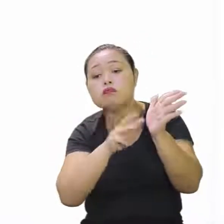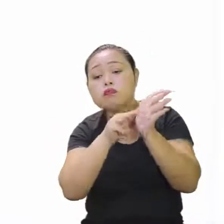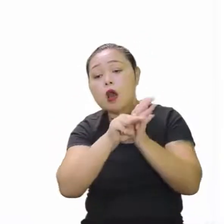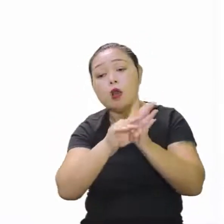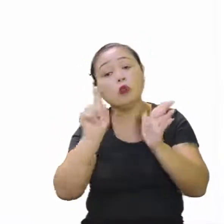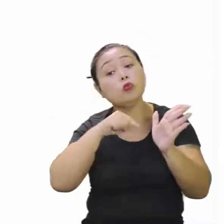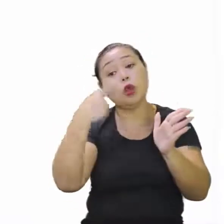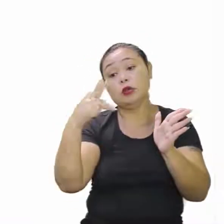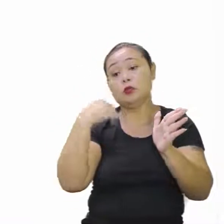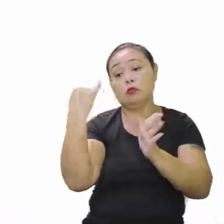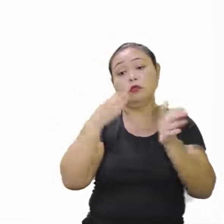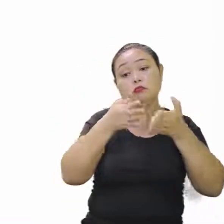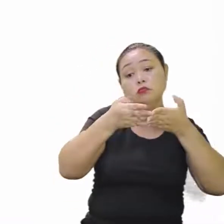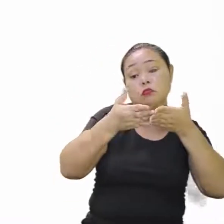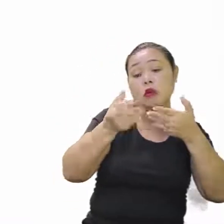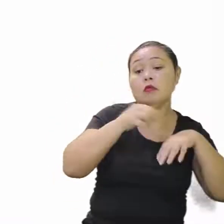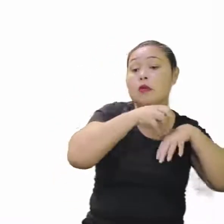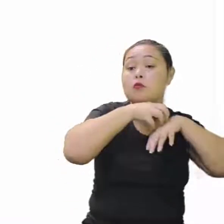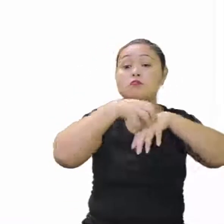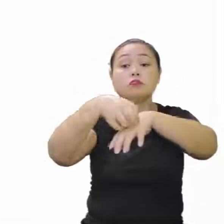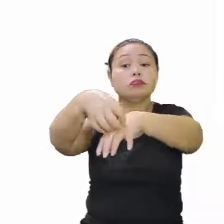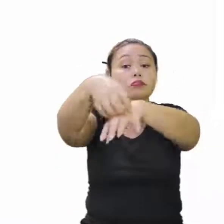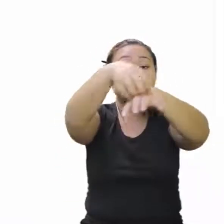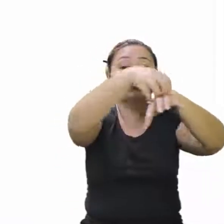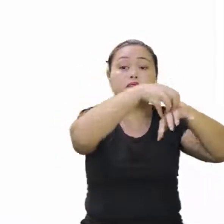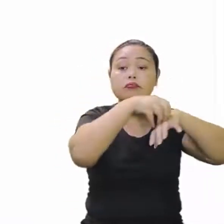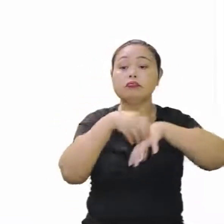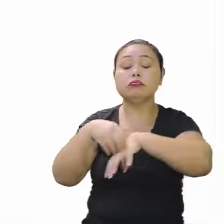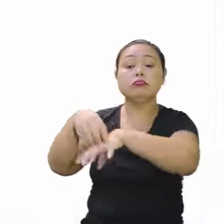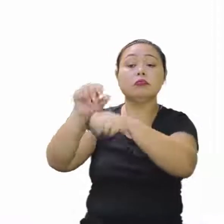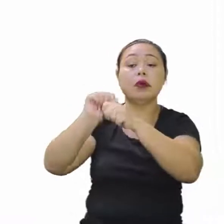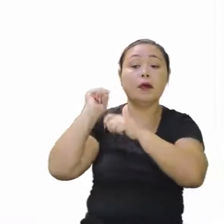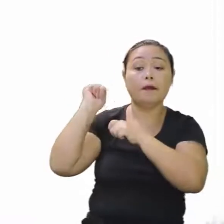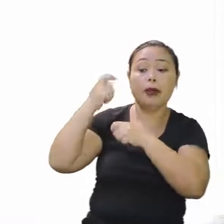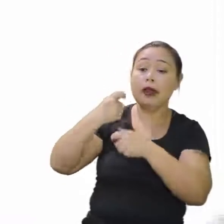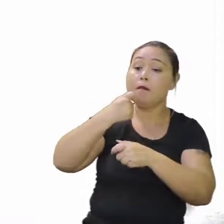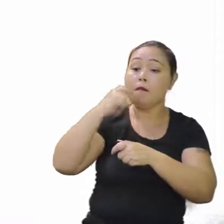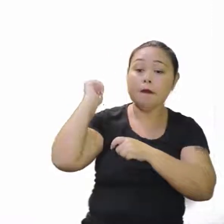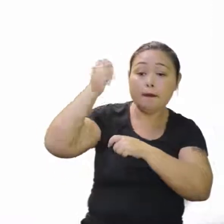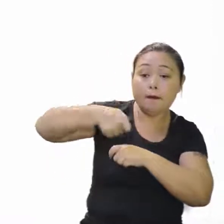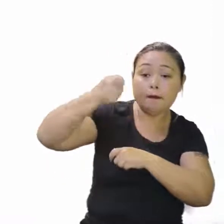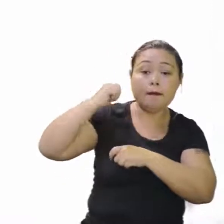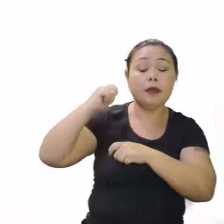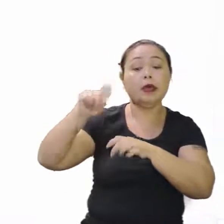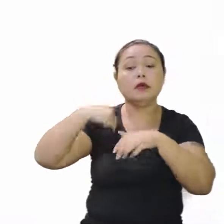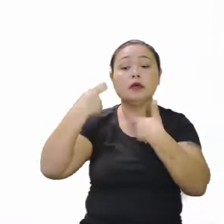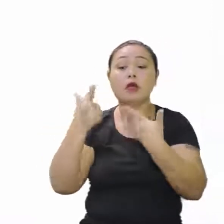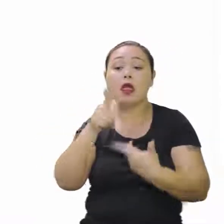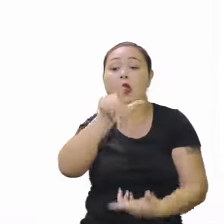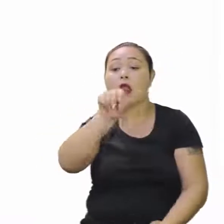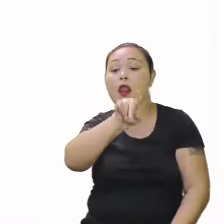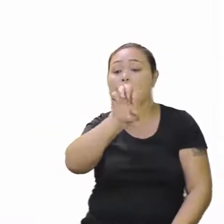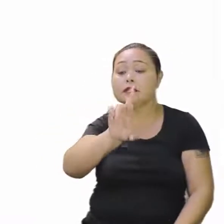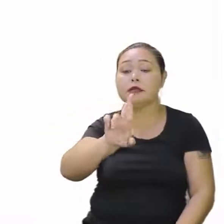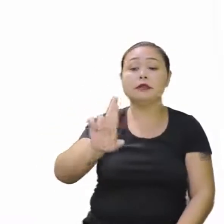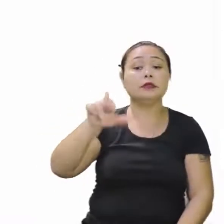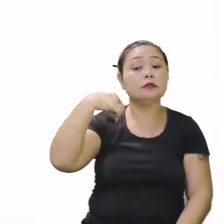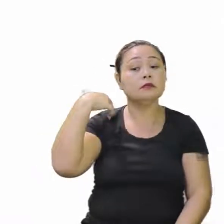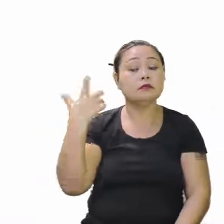apenas pela navegação, mas pelo turismo, pela pesca, lazer? E,